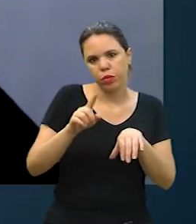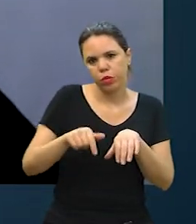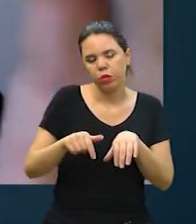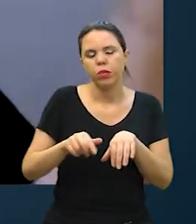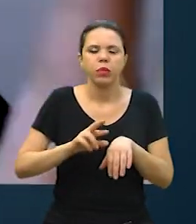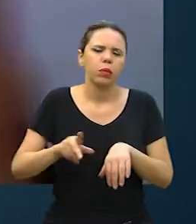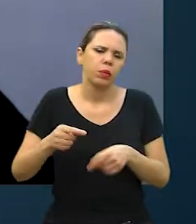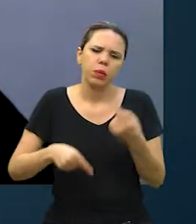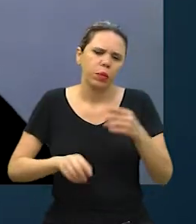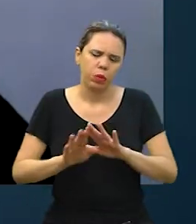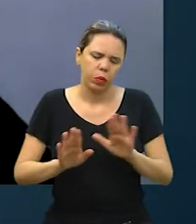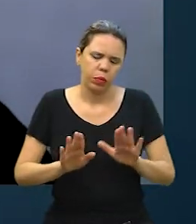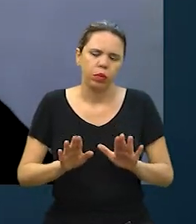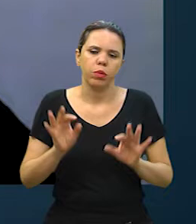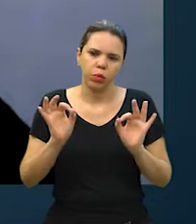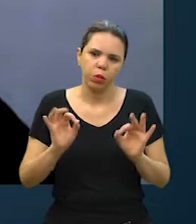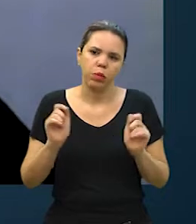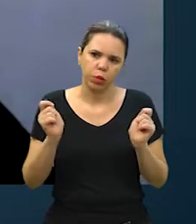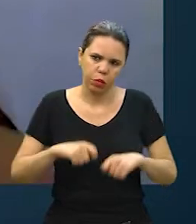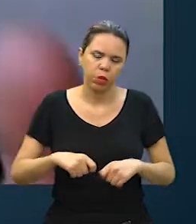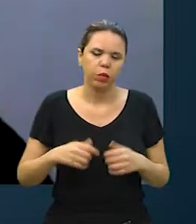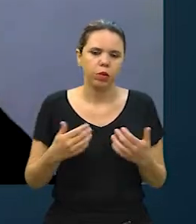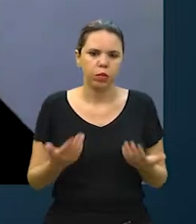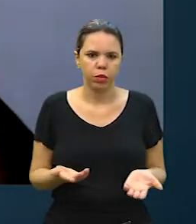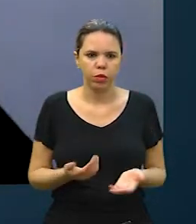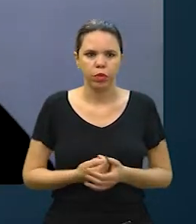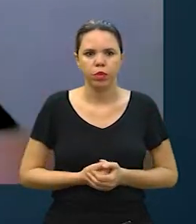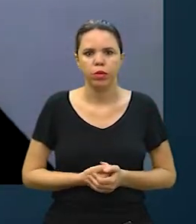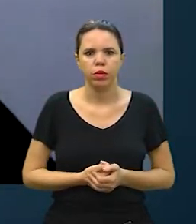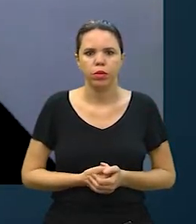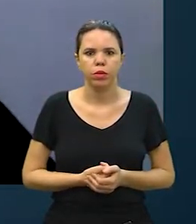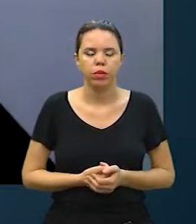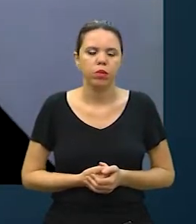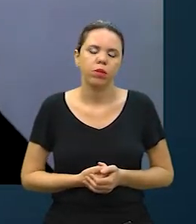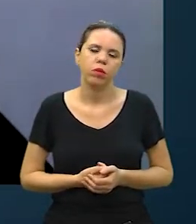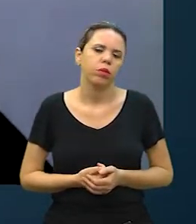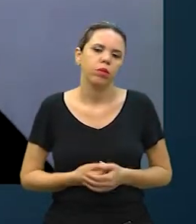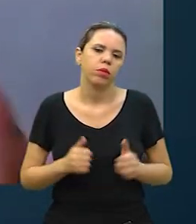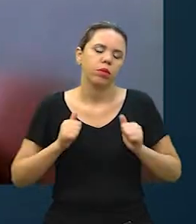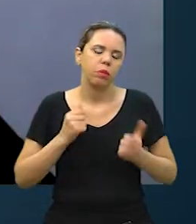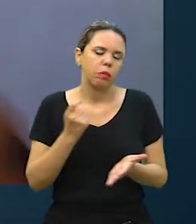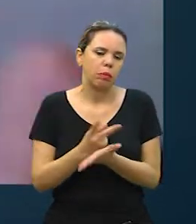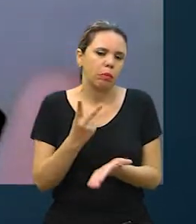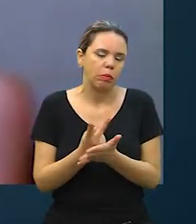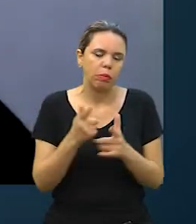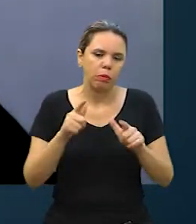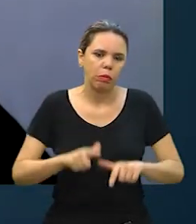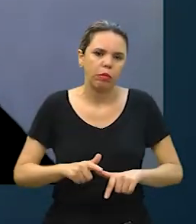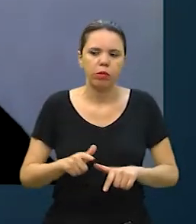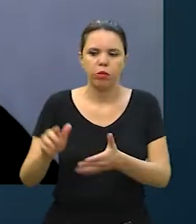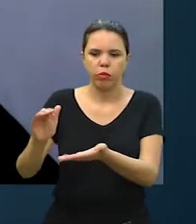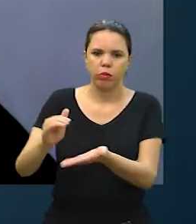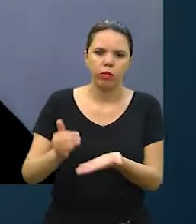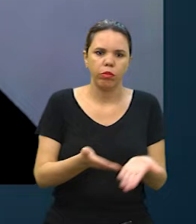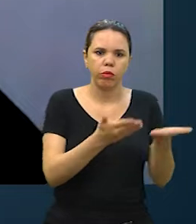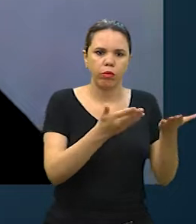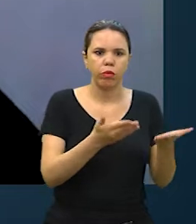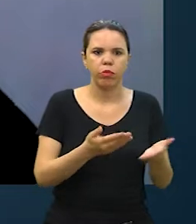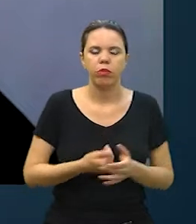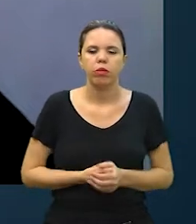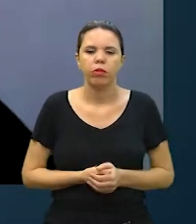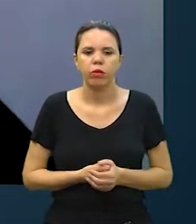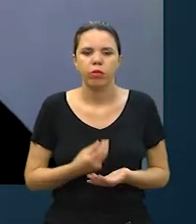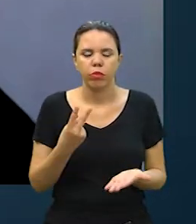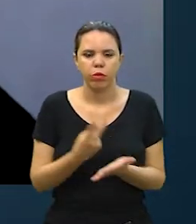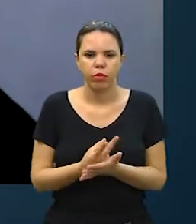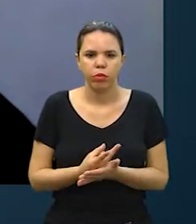assim, não inviável o serviço. Mas, assim, você não fica confortável de pagar a mesma coisa numa coleta do que